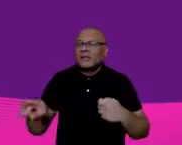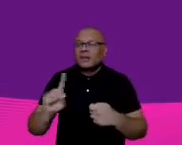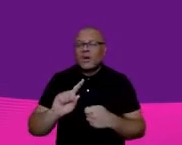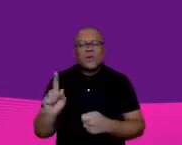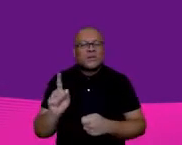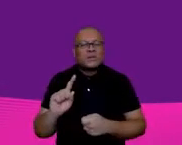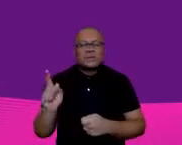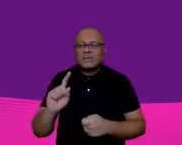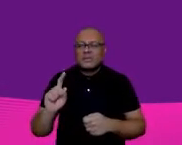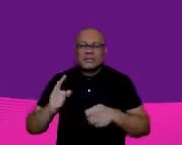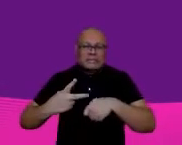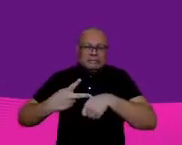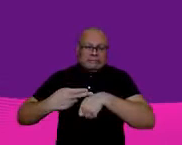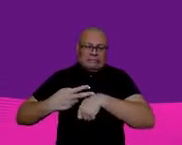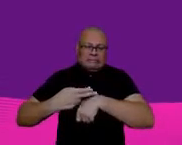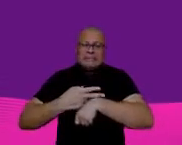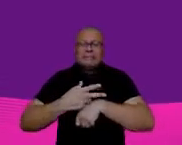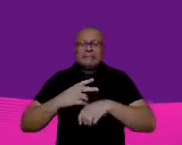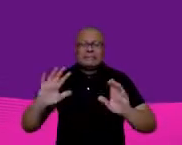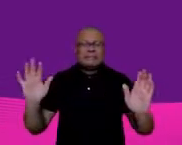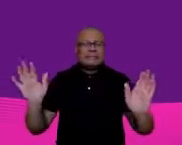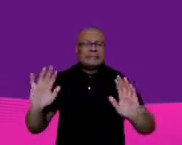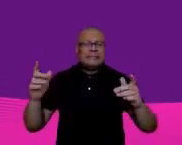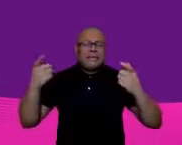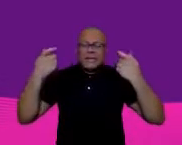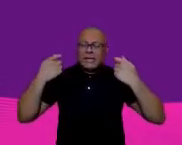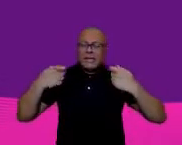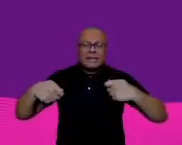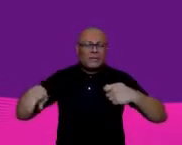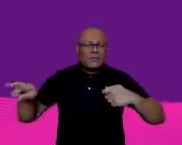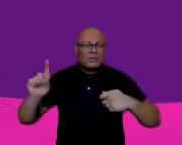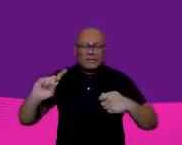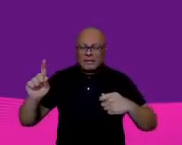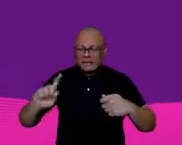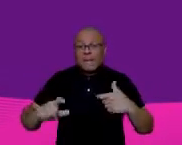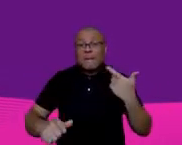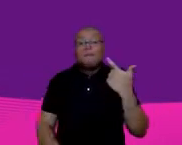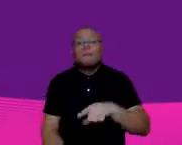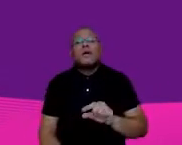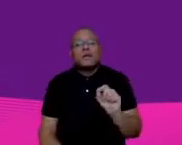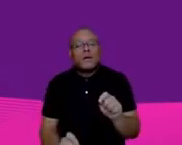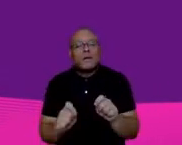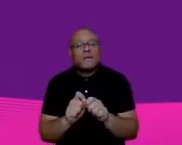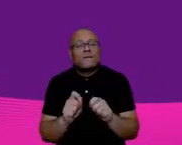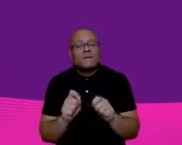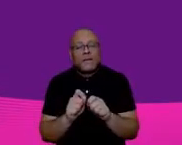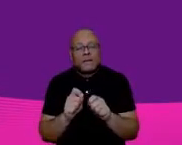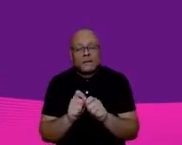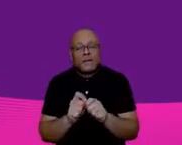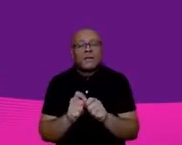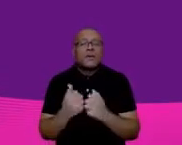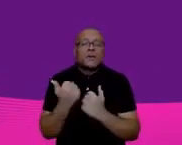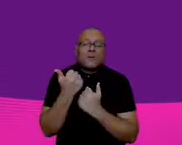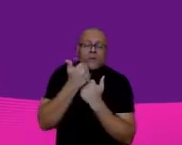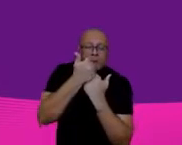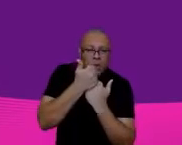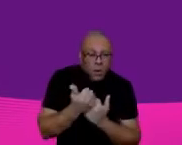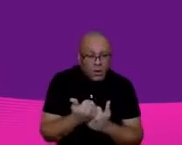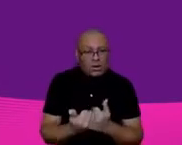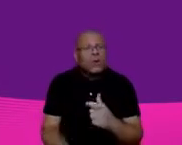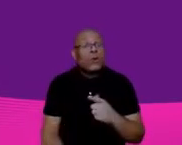ressecções. Não há necessidade de fazer uma sobrecarga ou de ter um problema